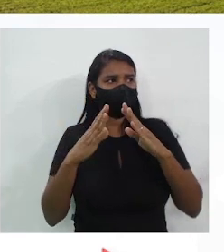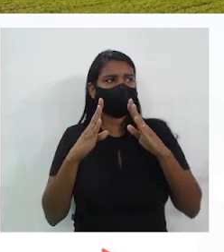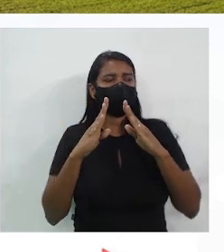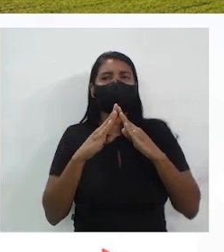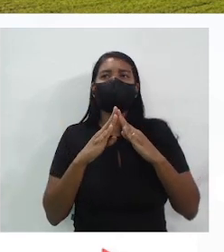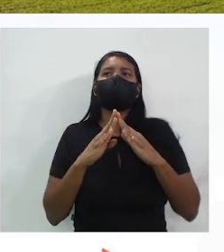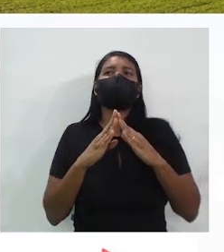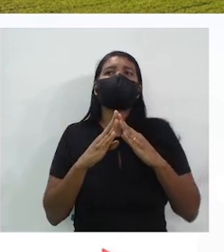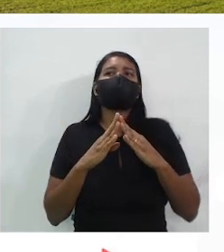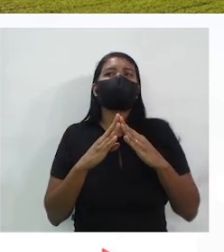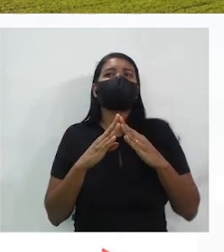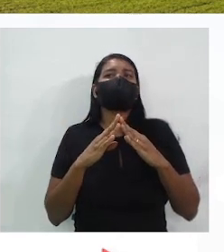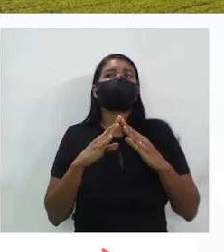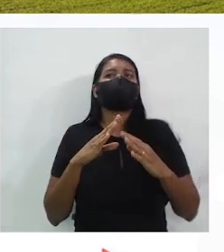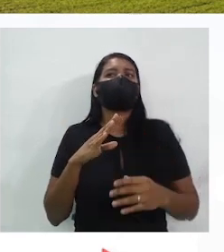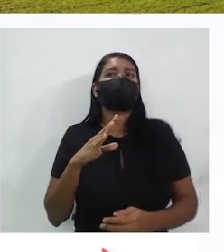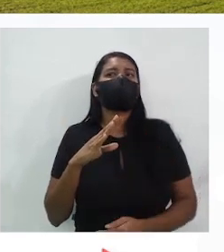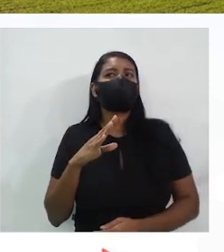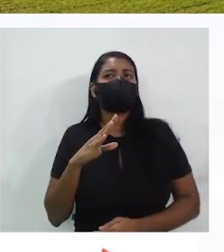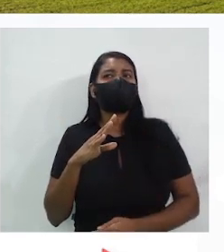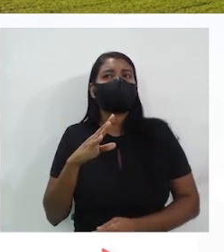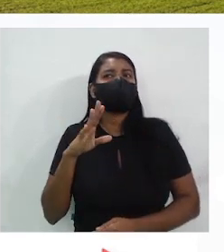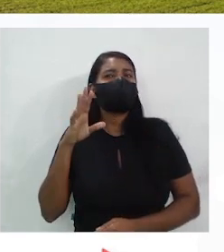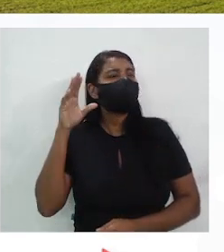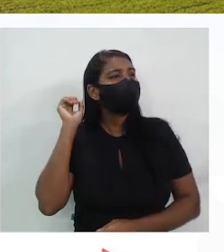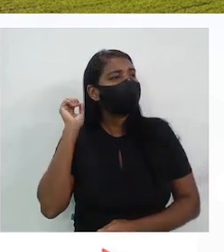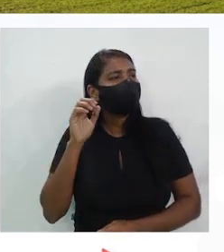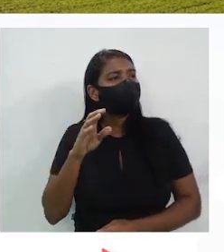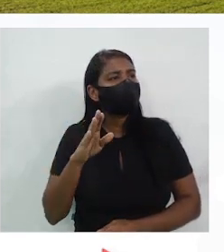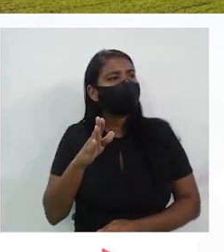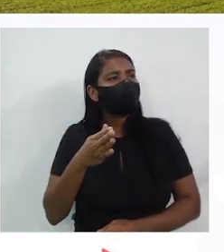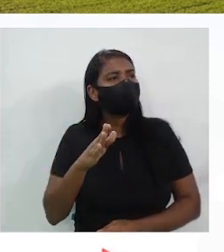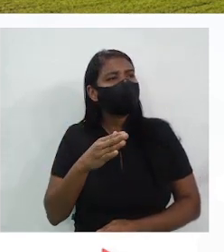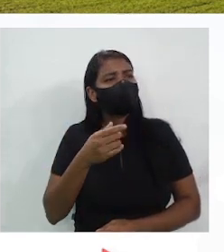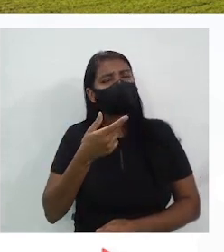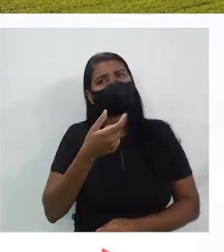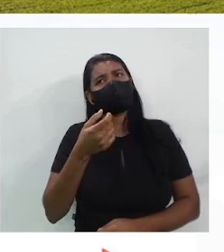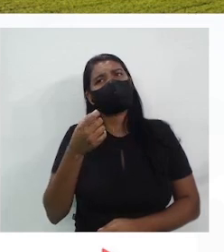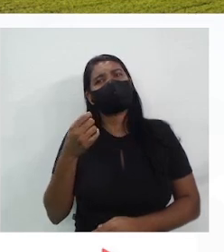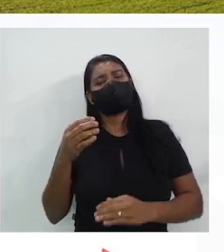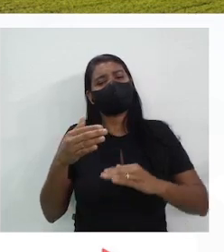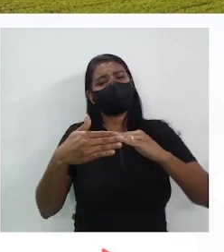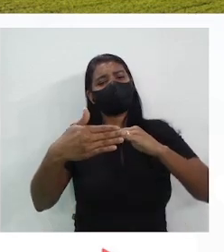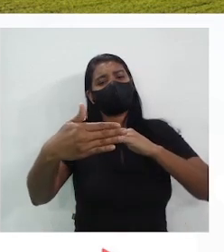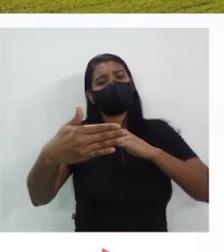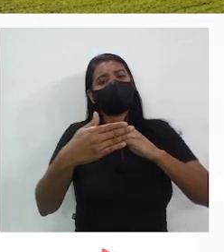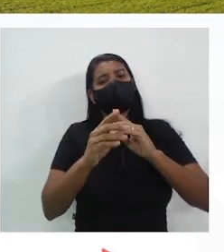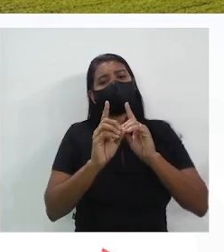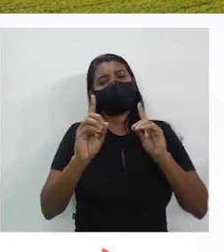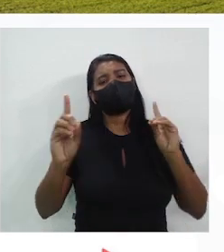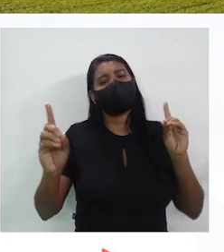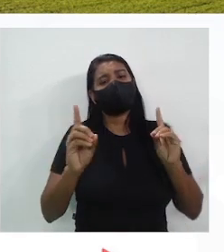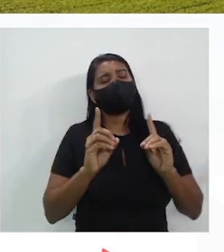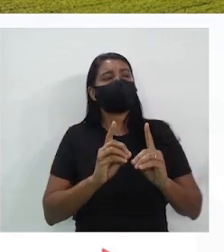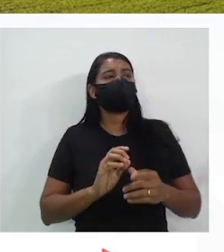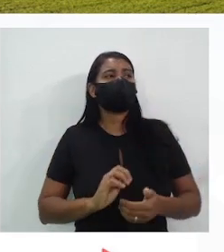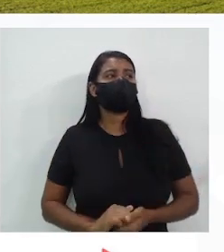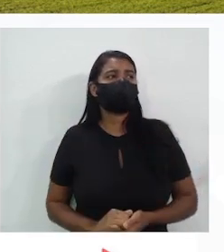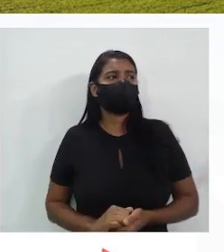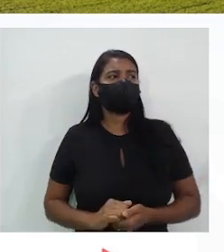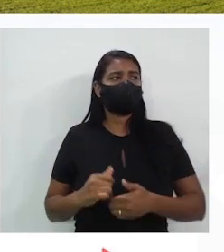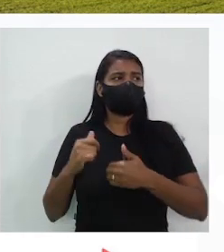próximas, elas vão dever estar ali no mínimo a 200 metros de distâncias.